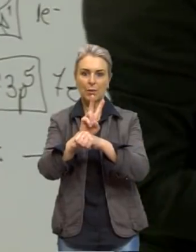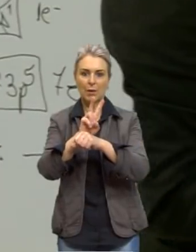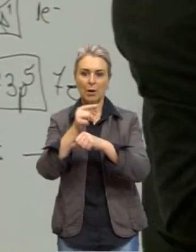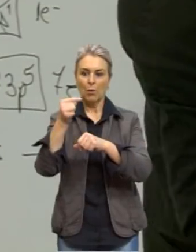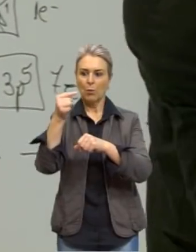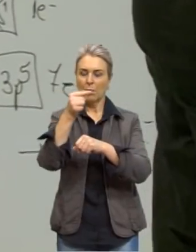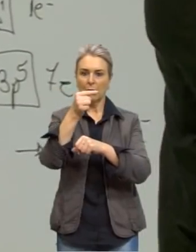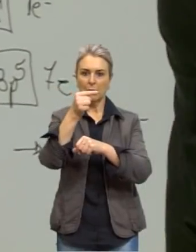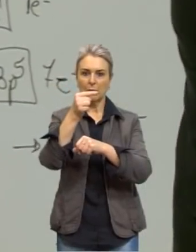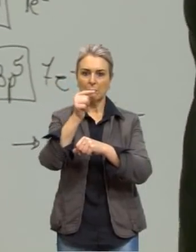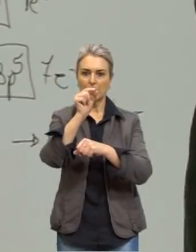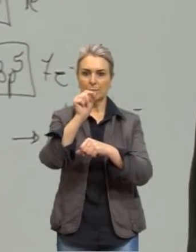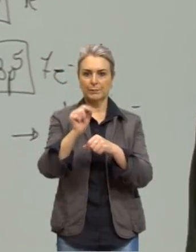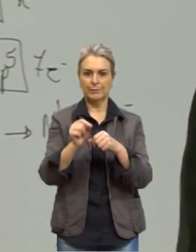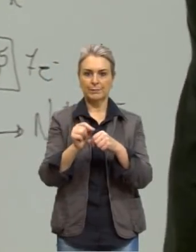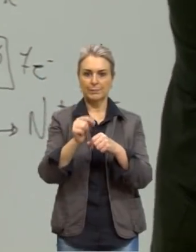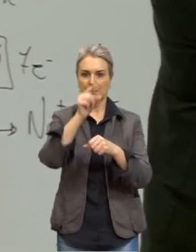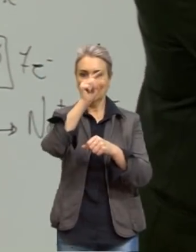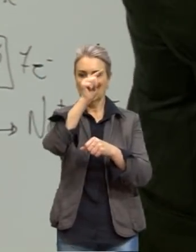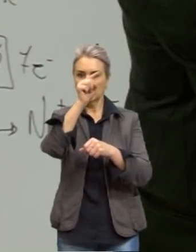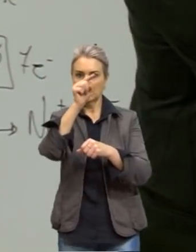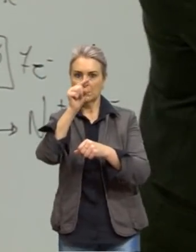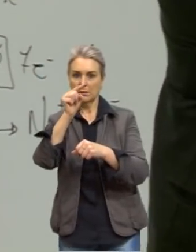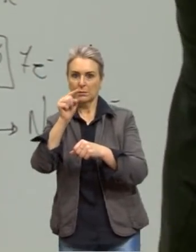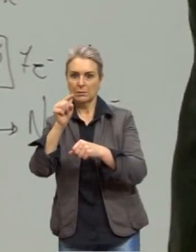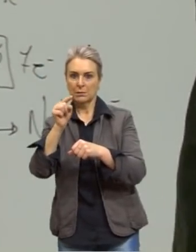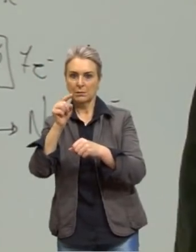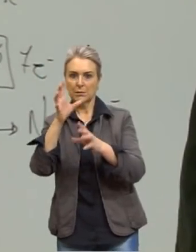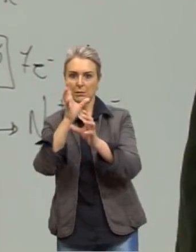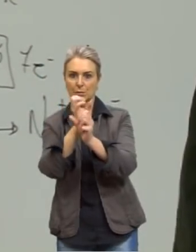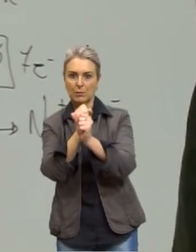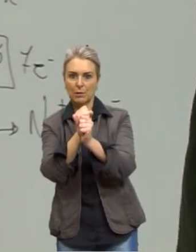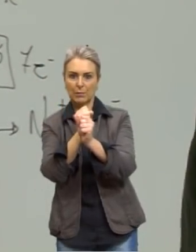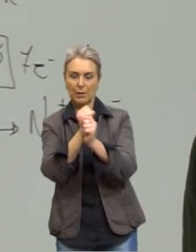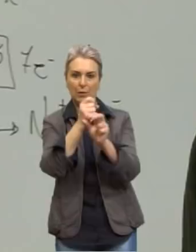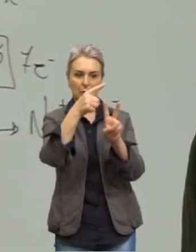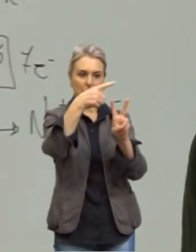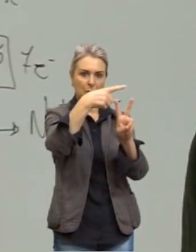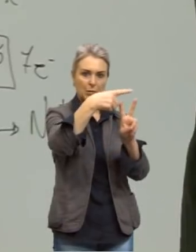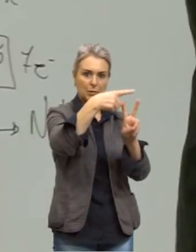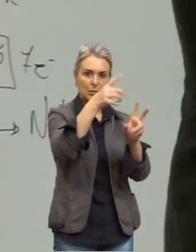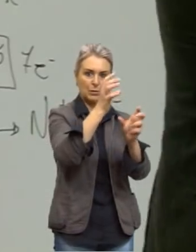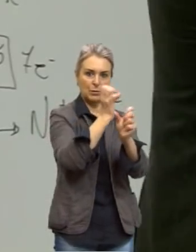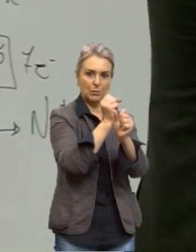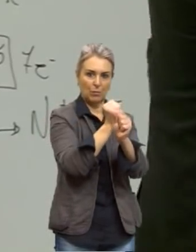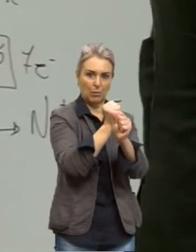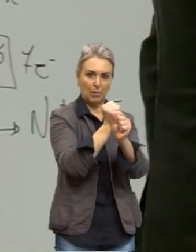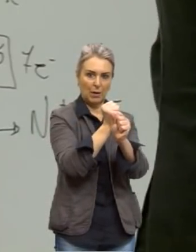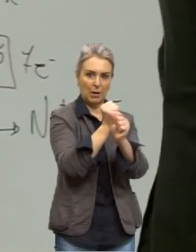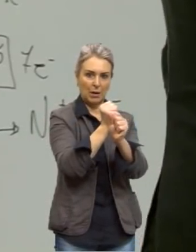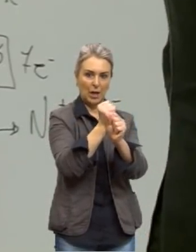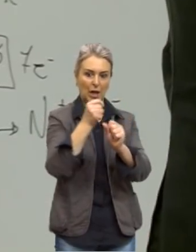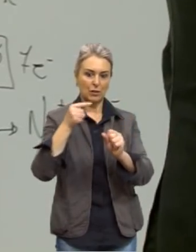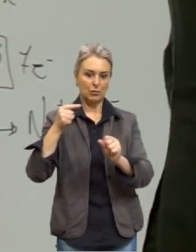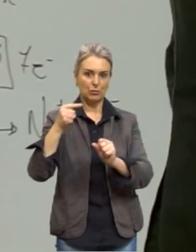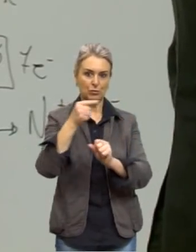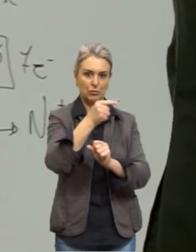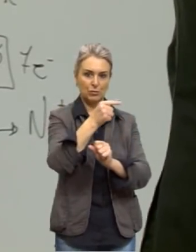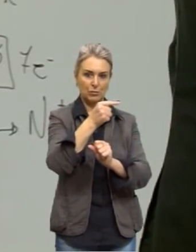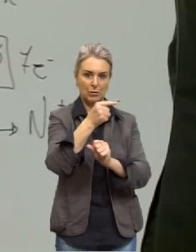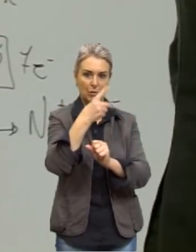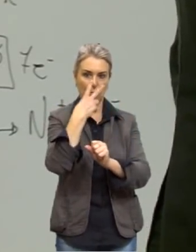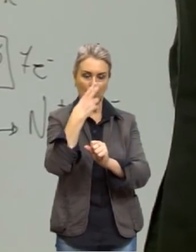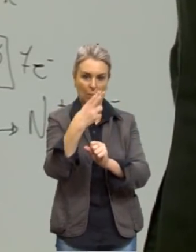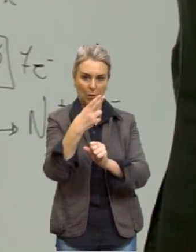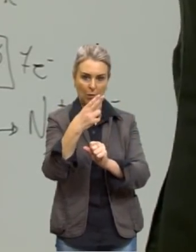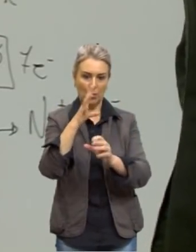nesse caso aqui os dois vetores estão se somando indo naquela direção e esses esse